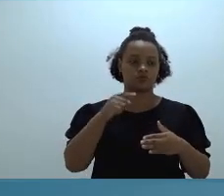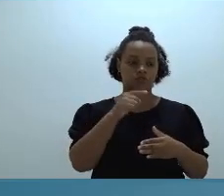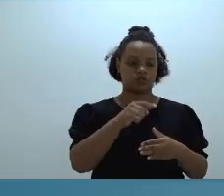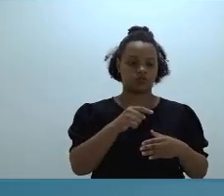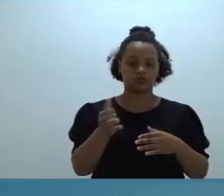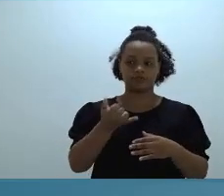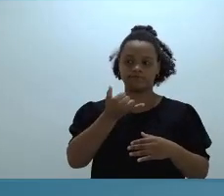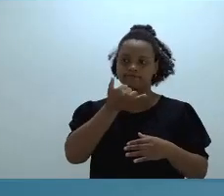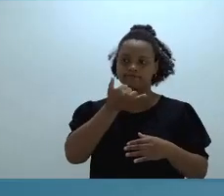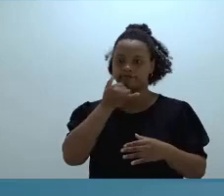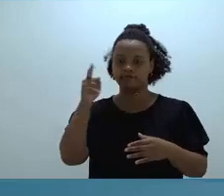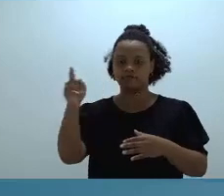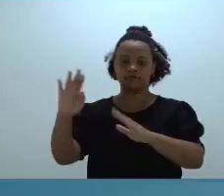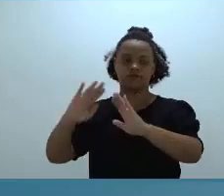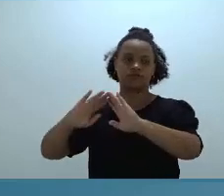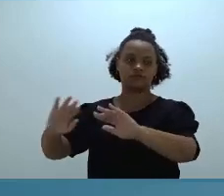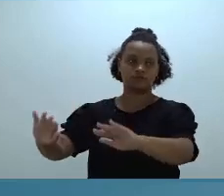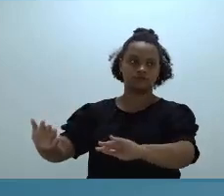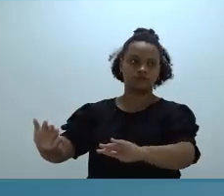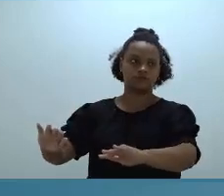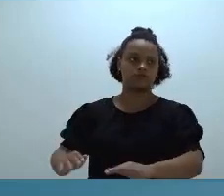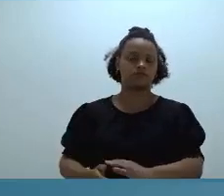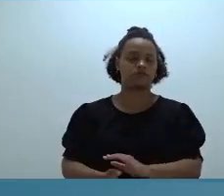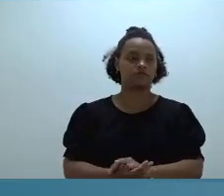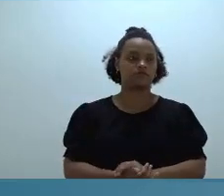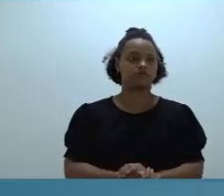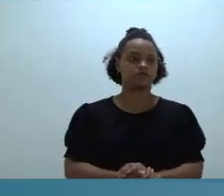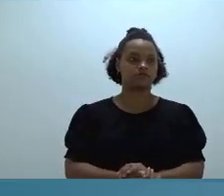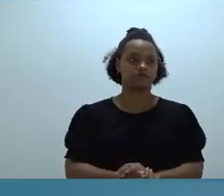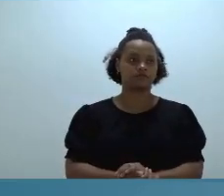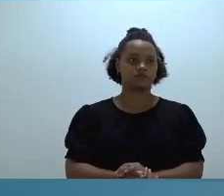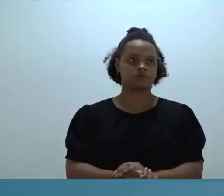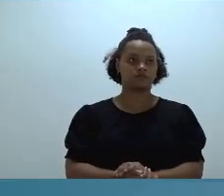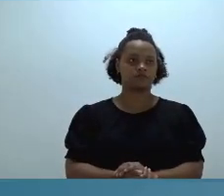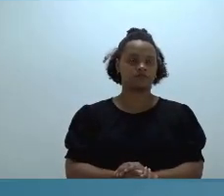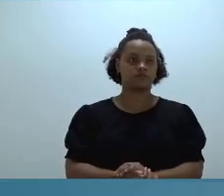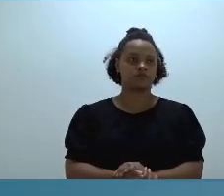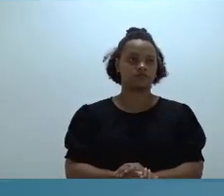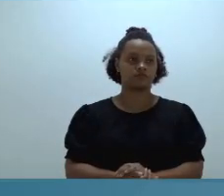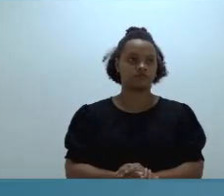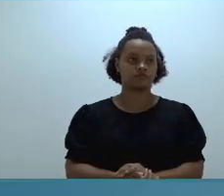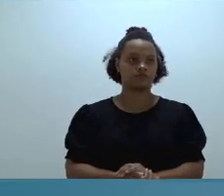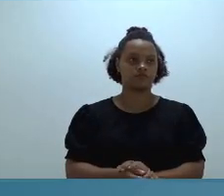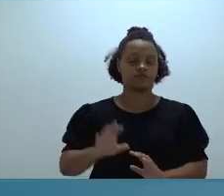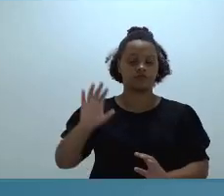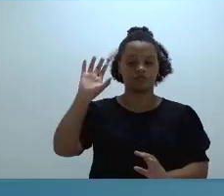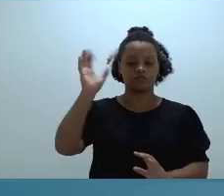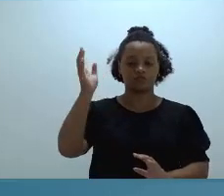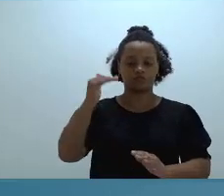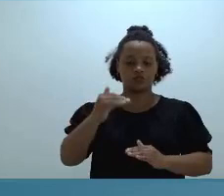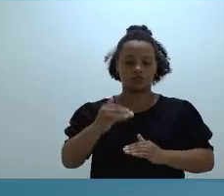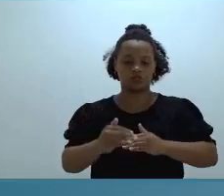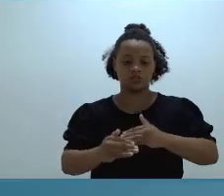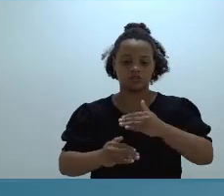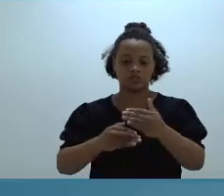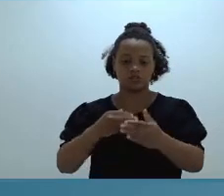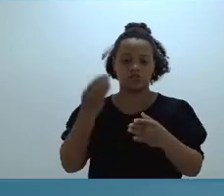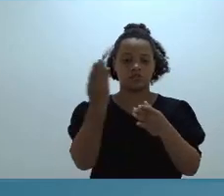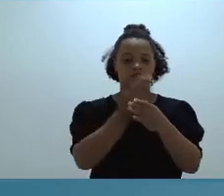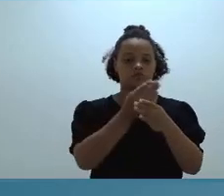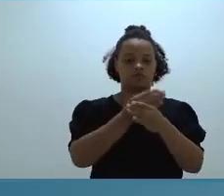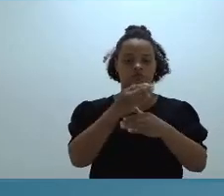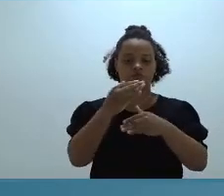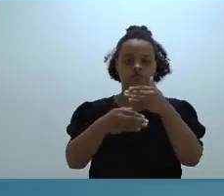acordo que acatou o pedido de ocorreram após o trânsito em julgado, o que representa a afronta à coisa